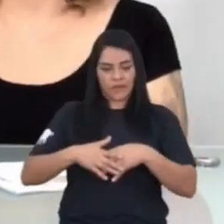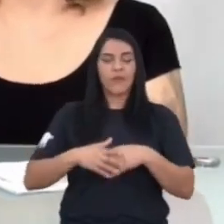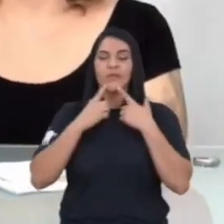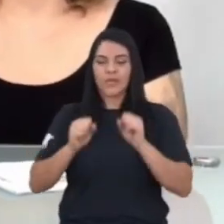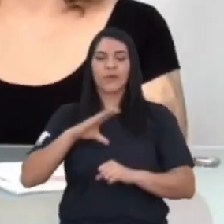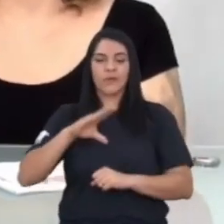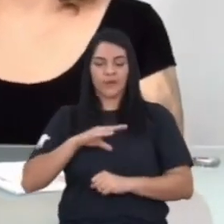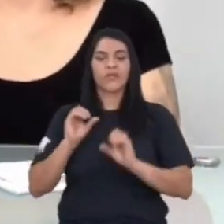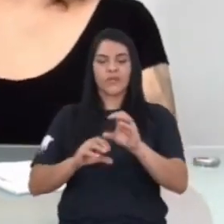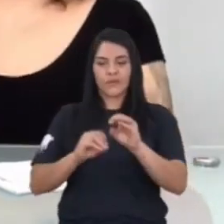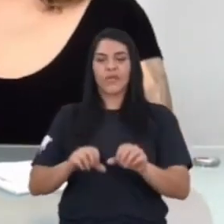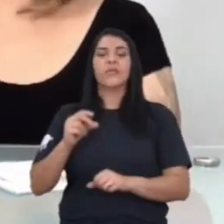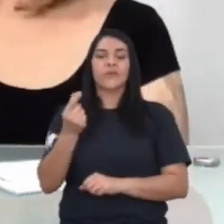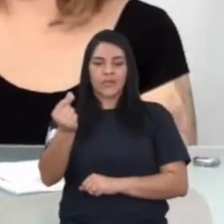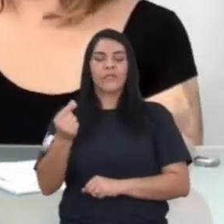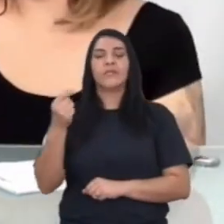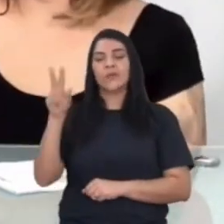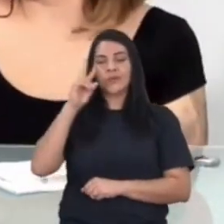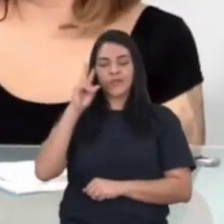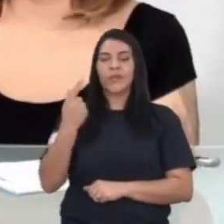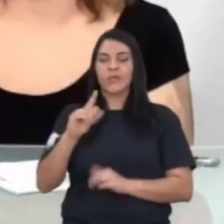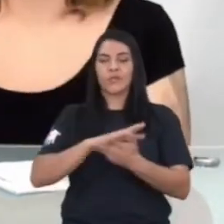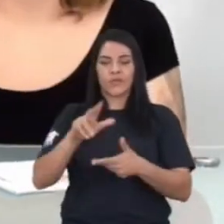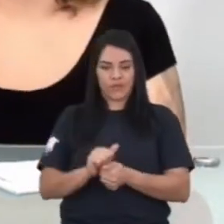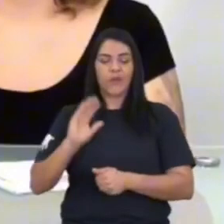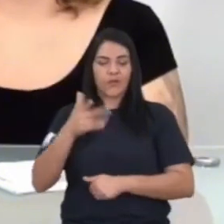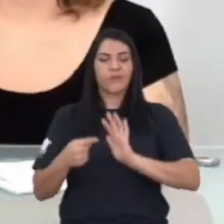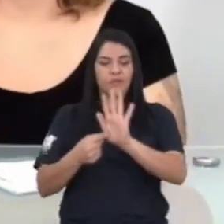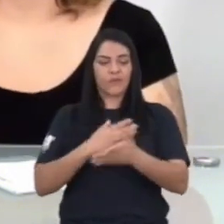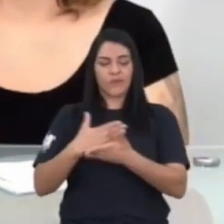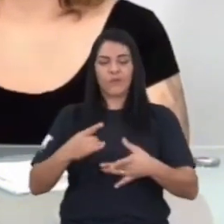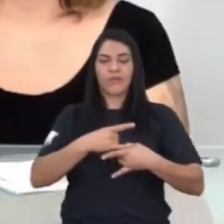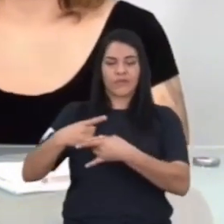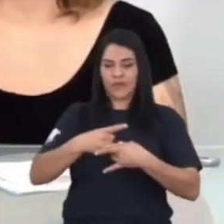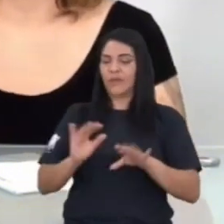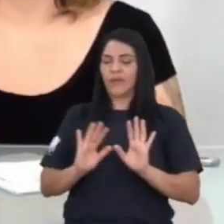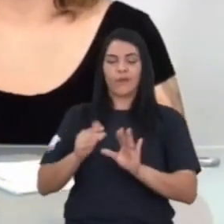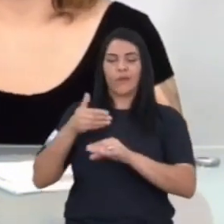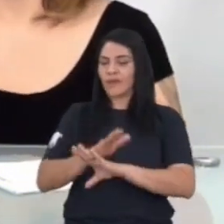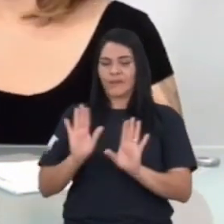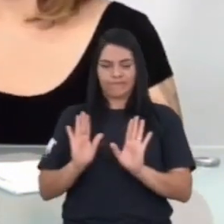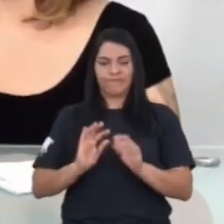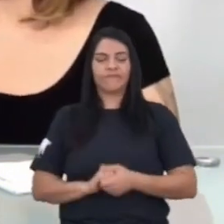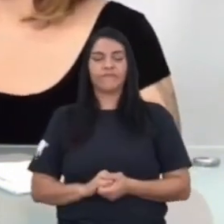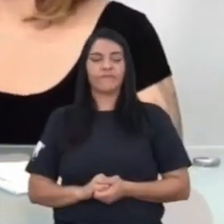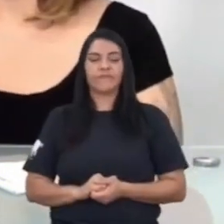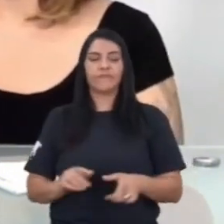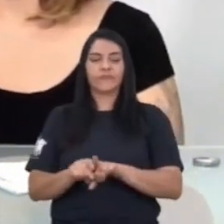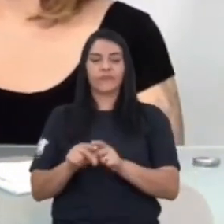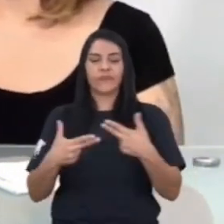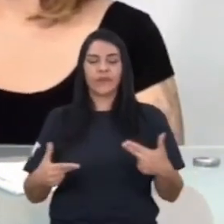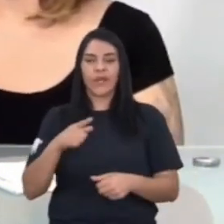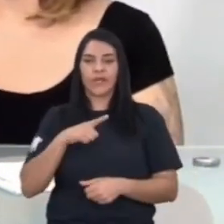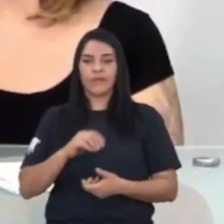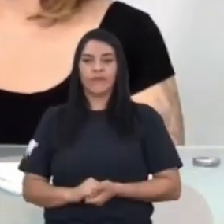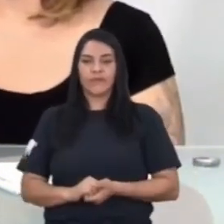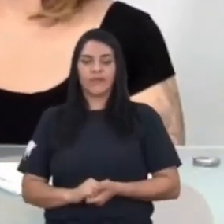educação financeira, história, geografia. A gente mostrou um escopo lá no começo, né? Nós já mostramos, tá? Então aqui não vai entrar. Outra coisa que tem